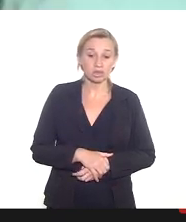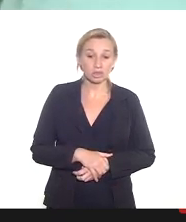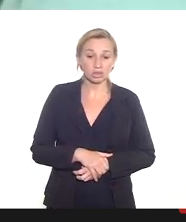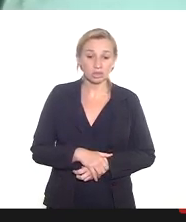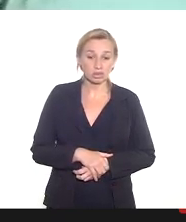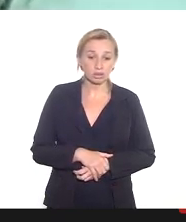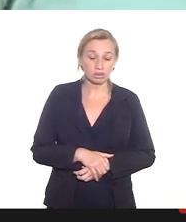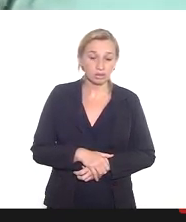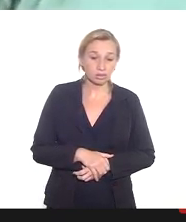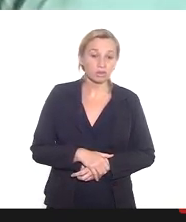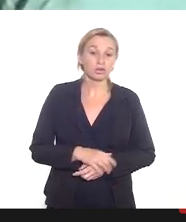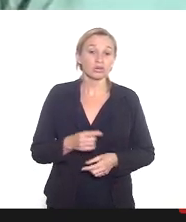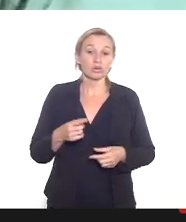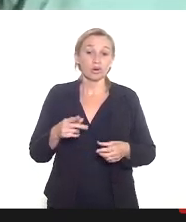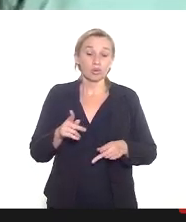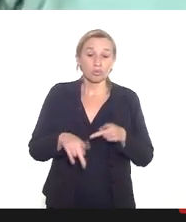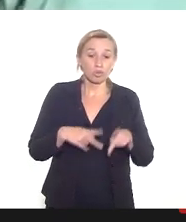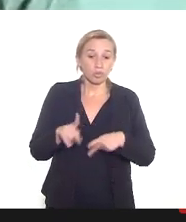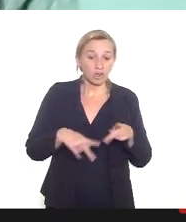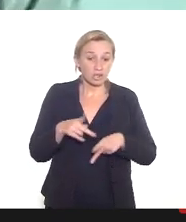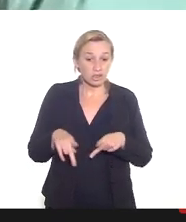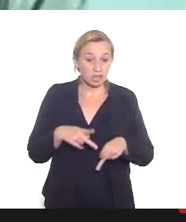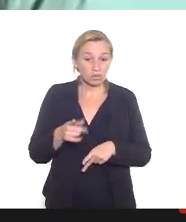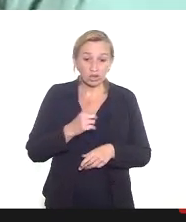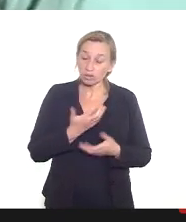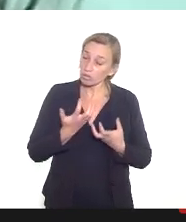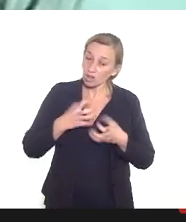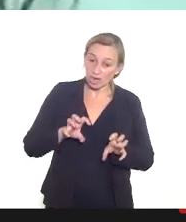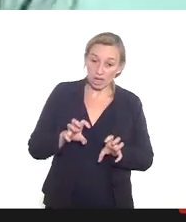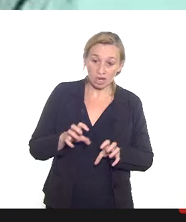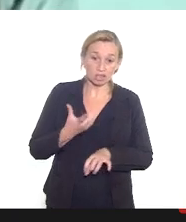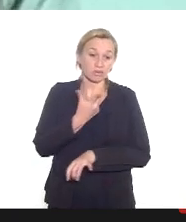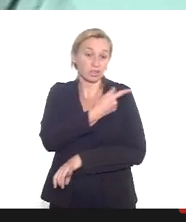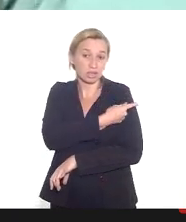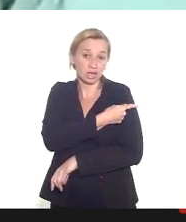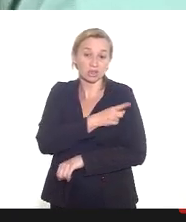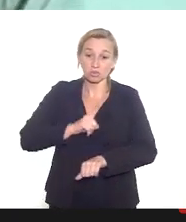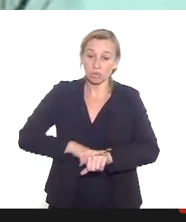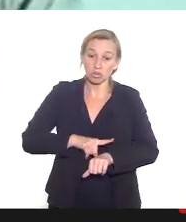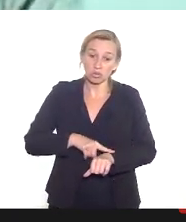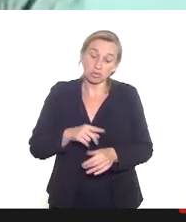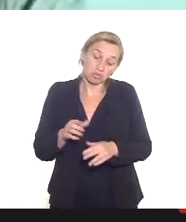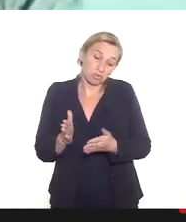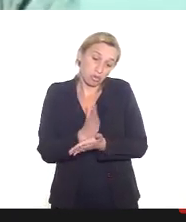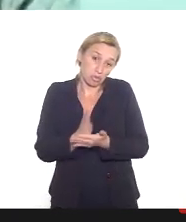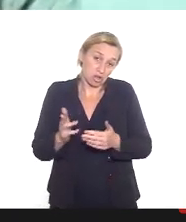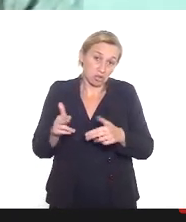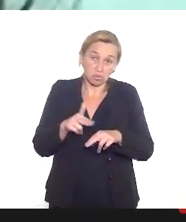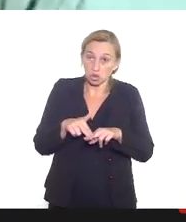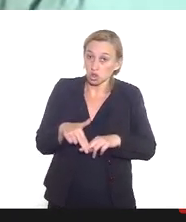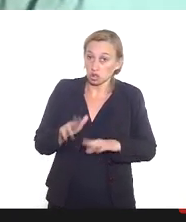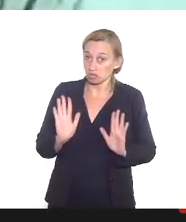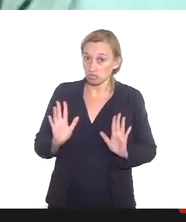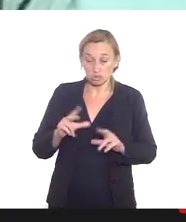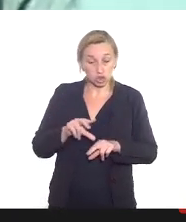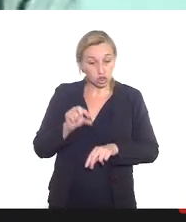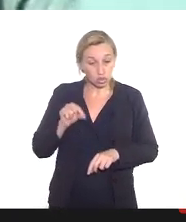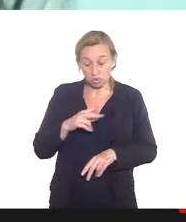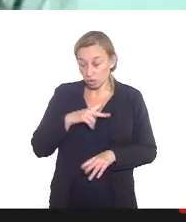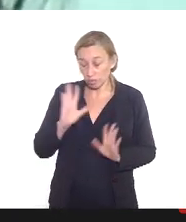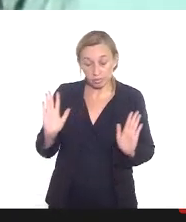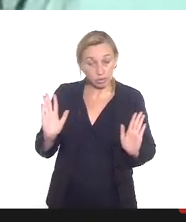mulheres enfim população a população que não deseja no momento ser vacinada por alguma questão mesmo e decisão própria